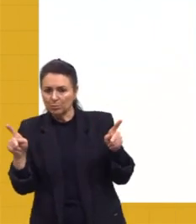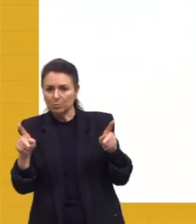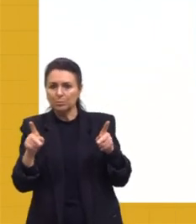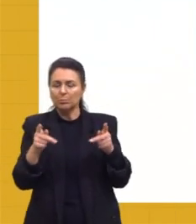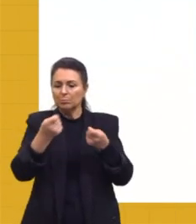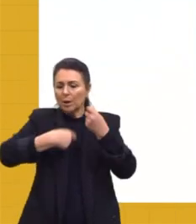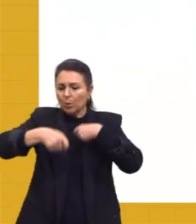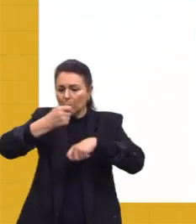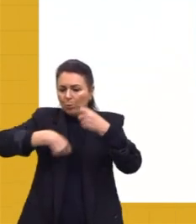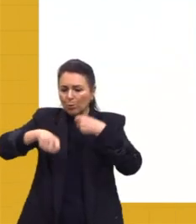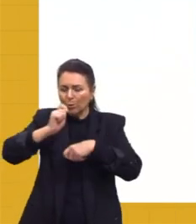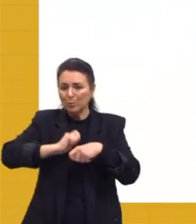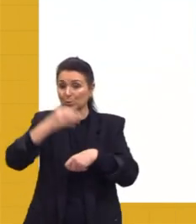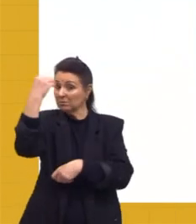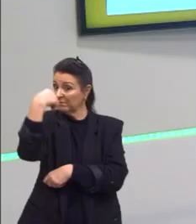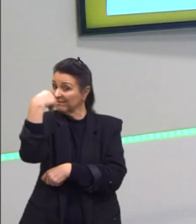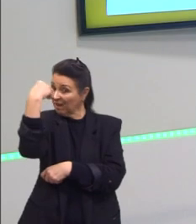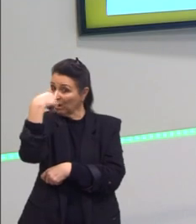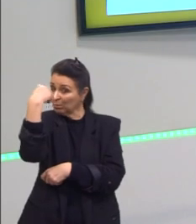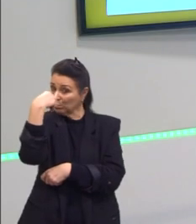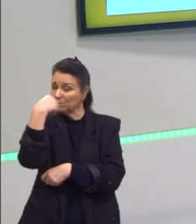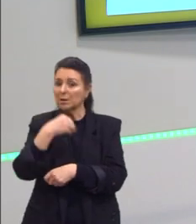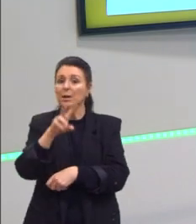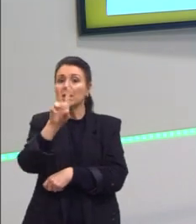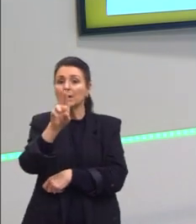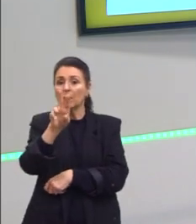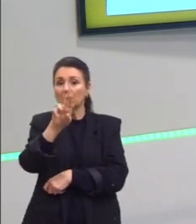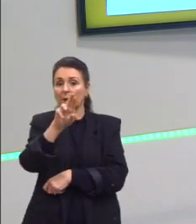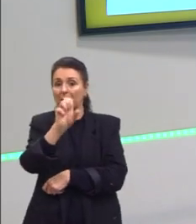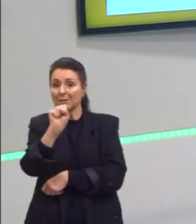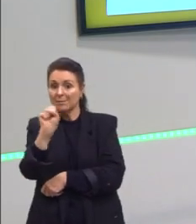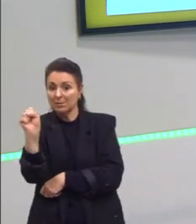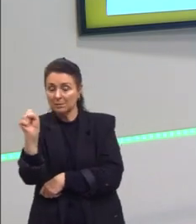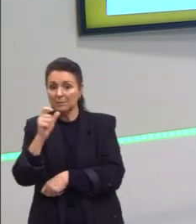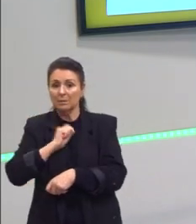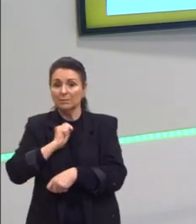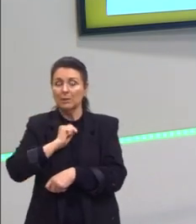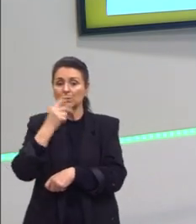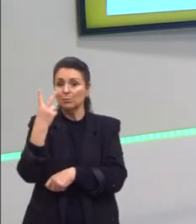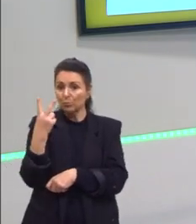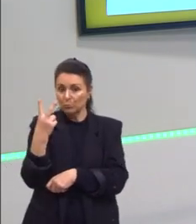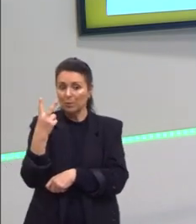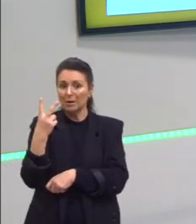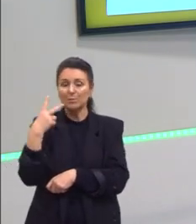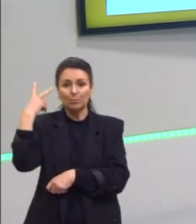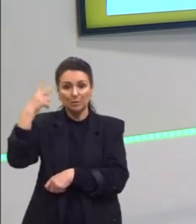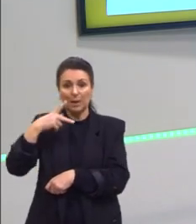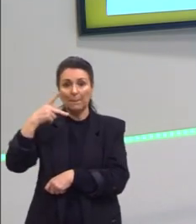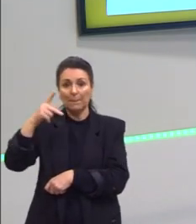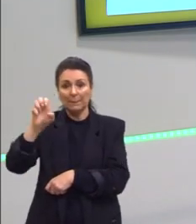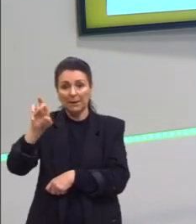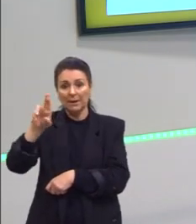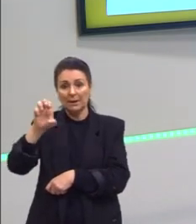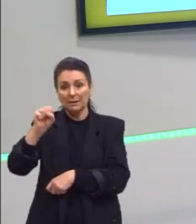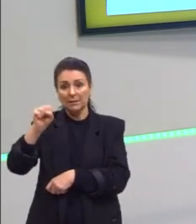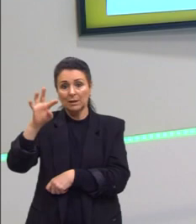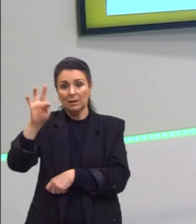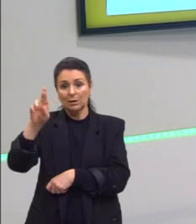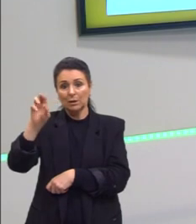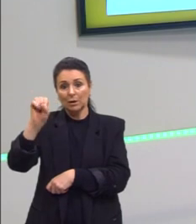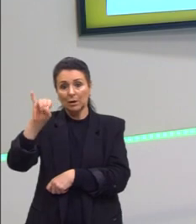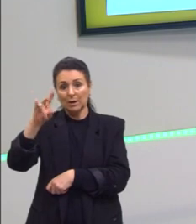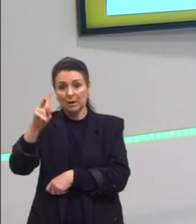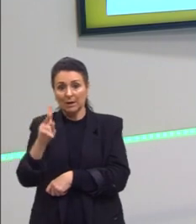econômicos muito fragilizados e a União Soviética acaba fazendo duas grandes políticas né a Perestroika e glasnost